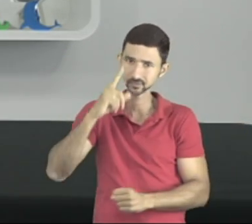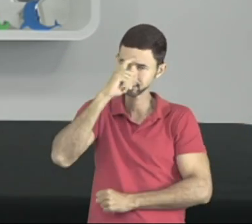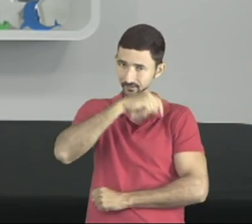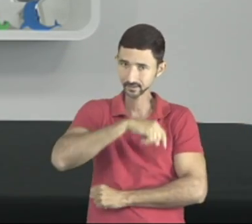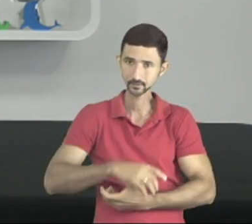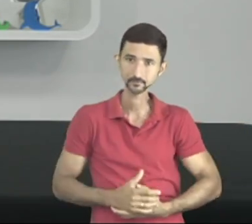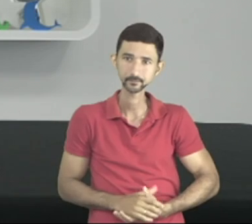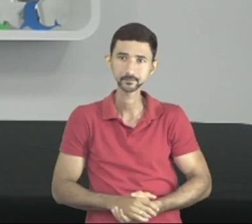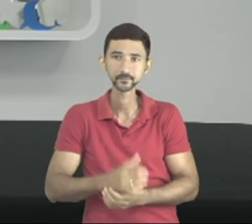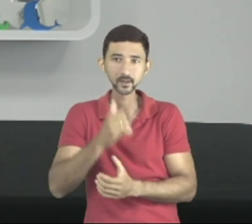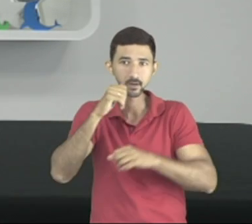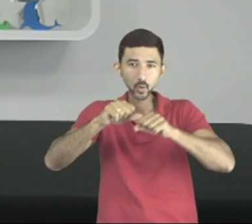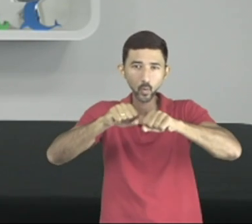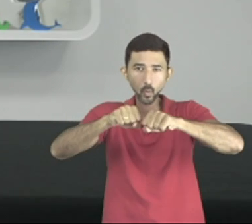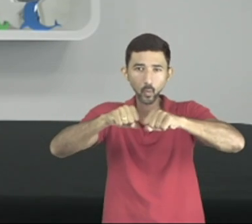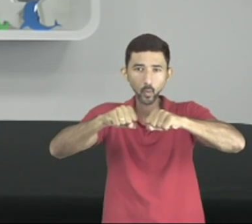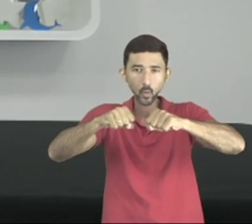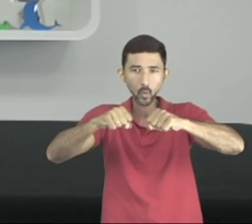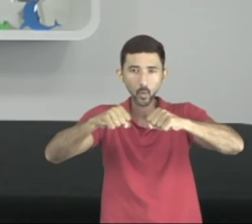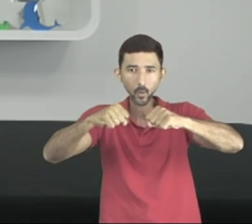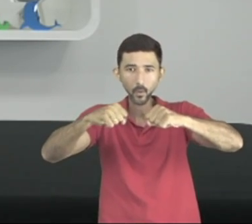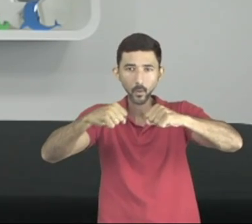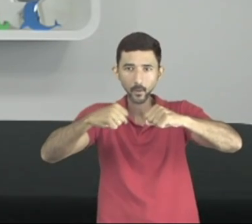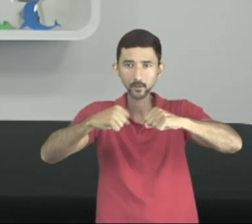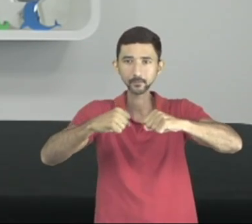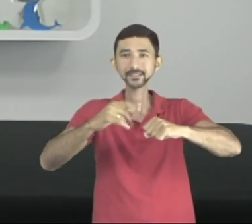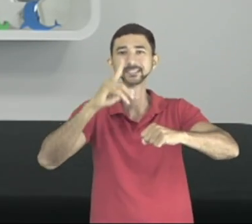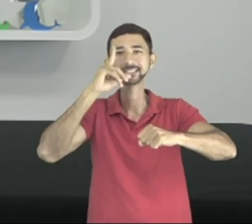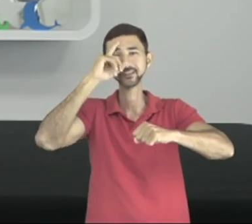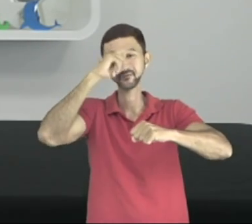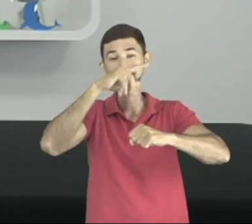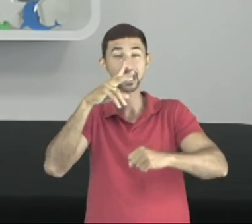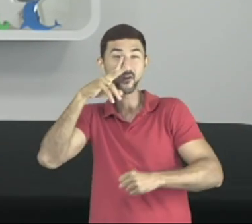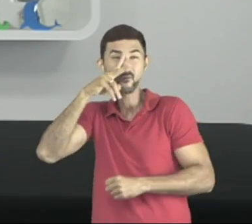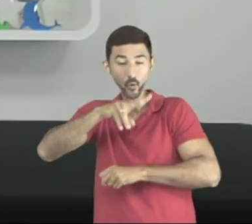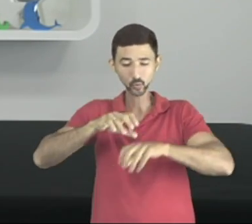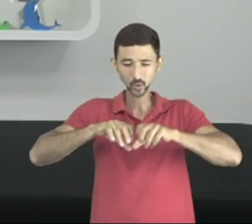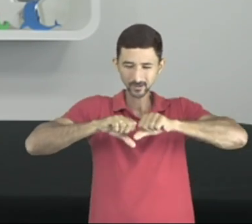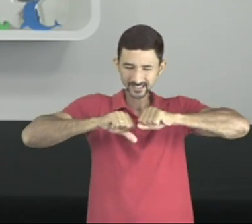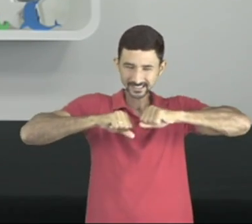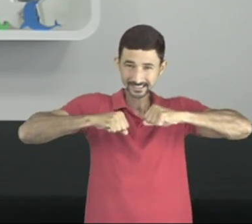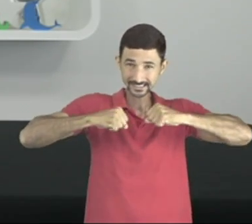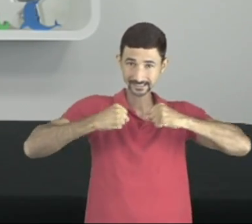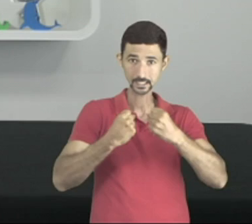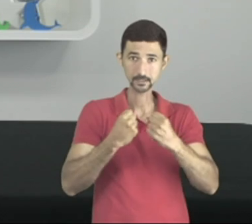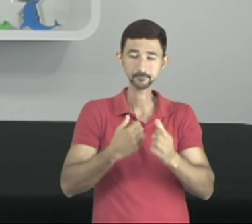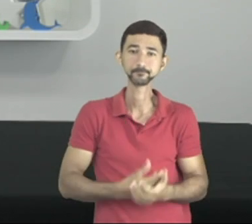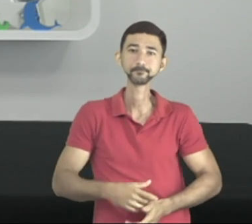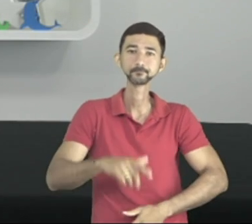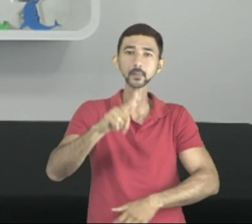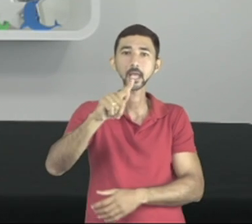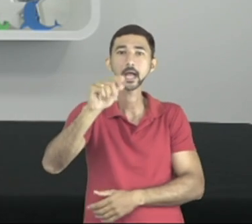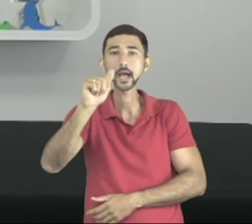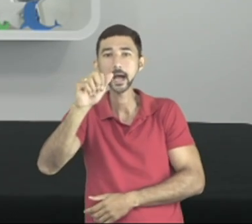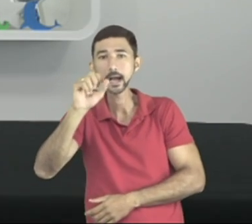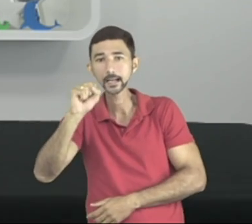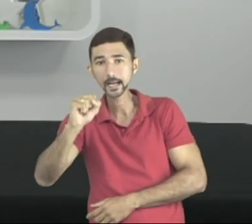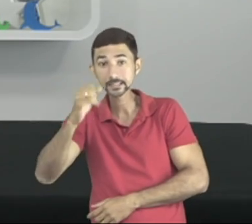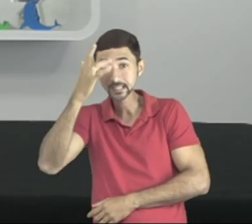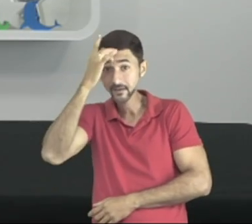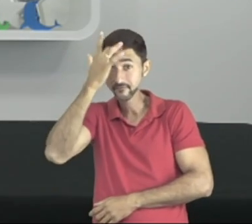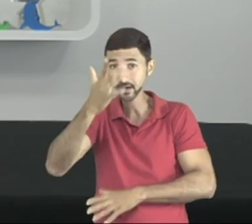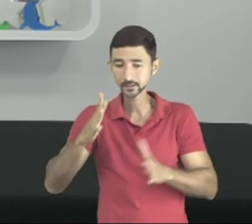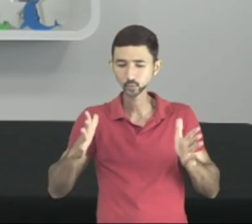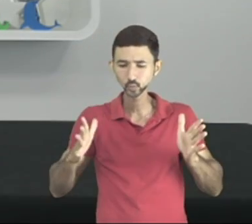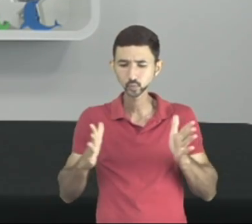tá? Ela pode ser comprimida, toda a matéria pode ser comprimida, mas vai depender da sua força. Os gases são muito mais fáceis de ser comprimidos. Então,